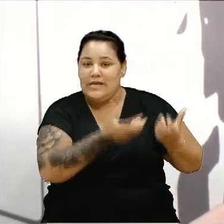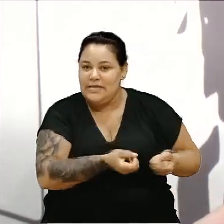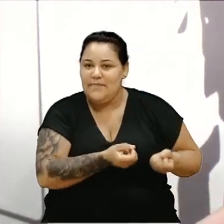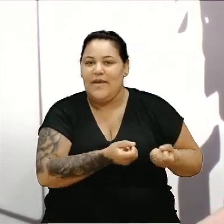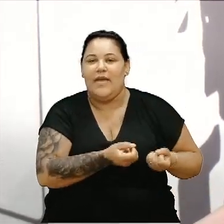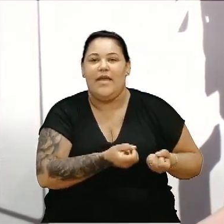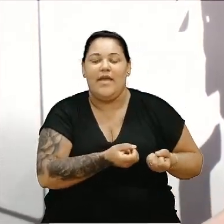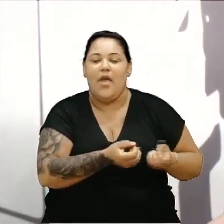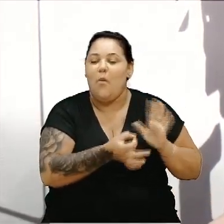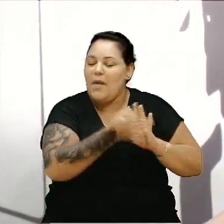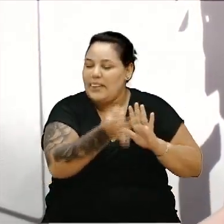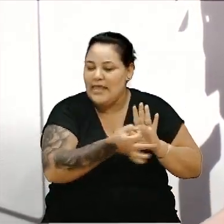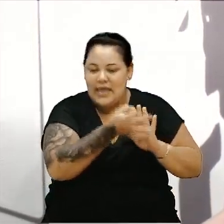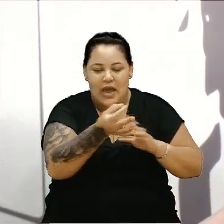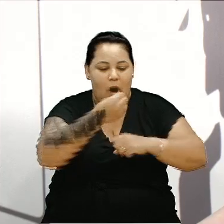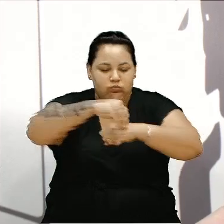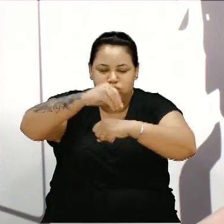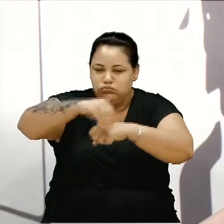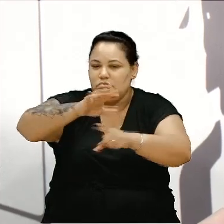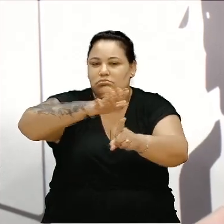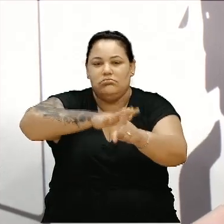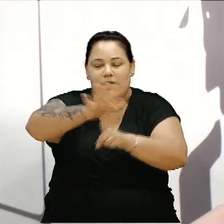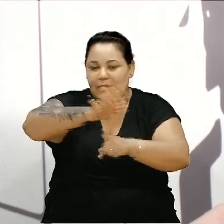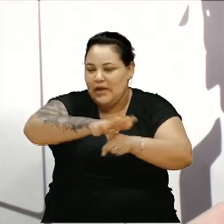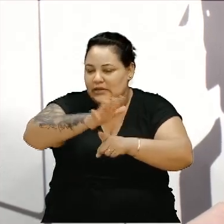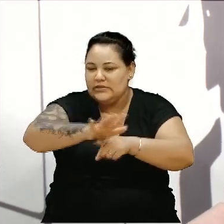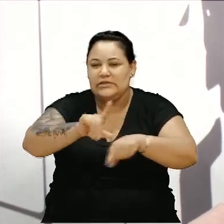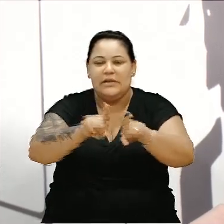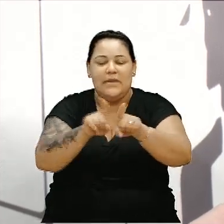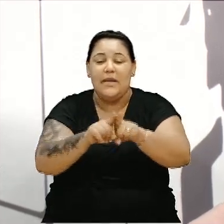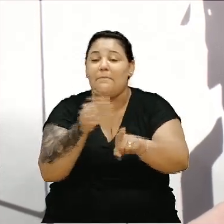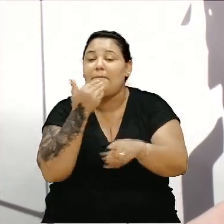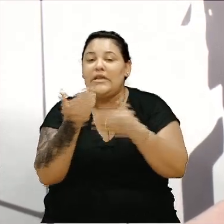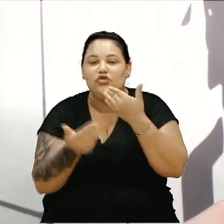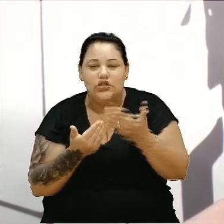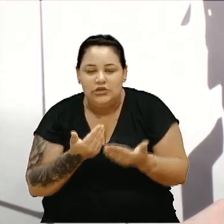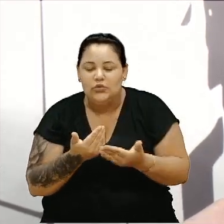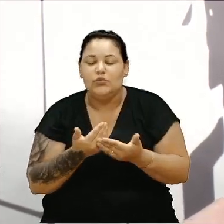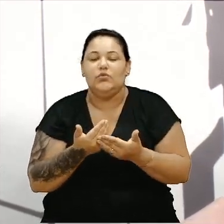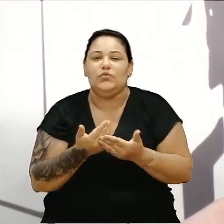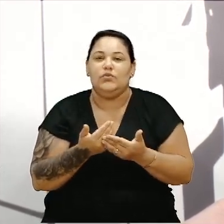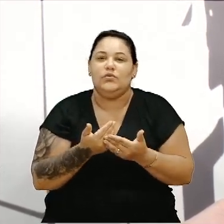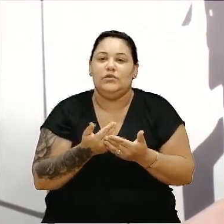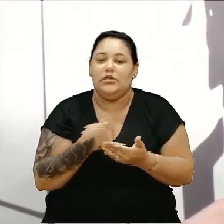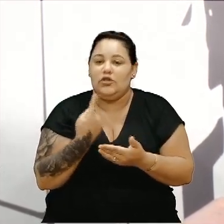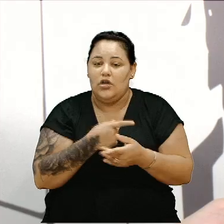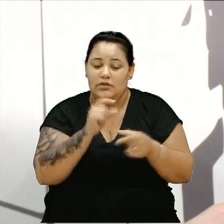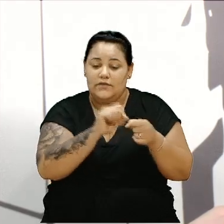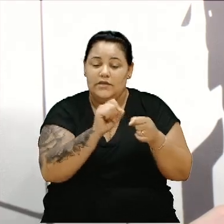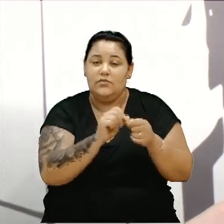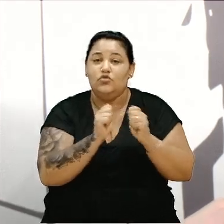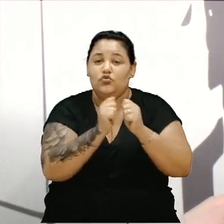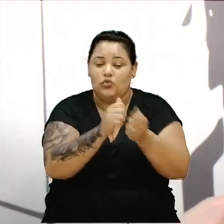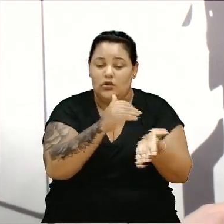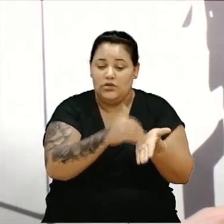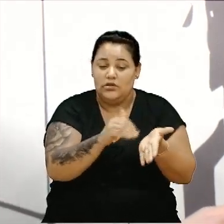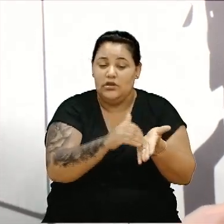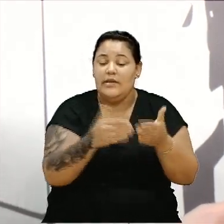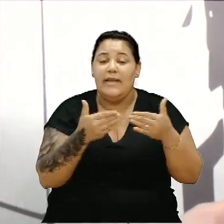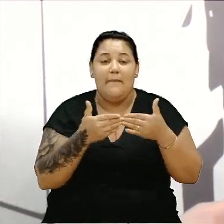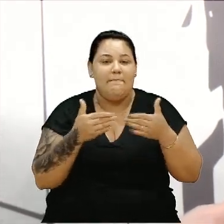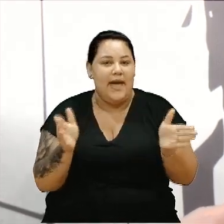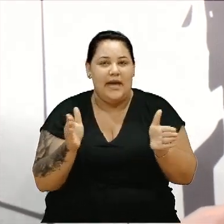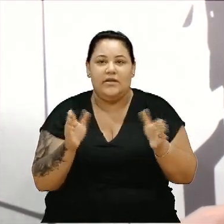seja sugestões, sejam demandas, sejam solicitações, e a gente faz isso através do nosso gabinete, que está aberto